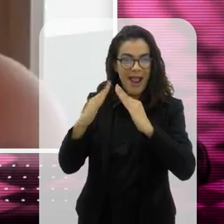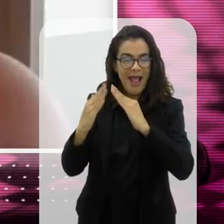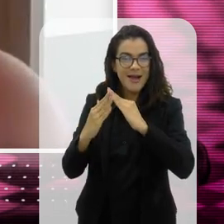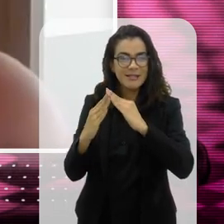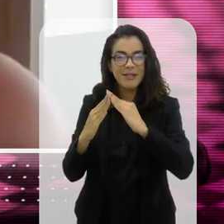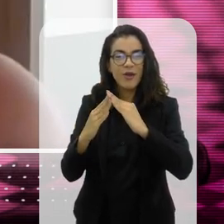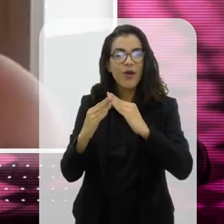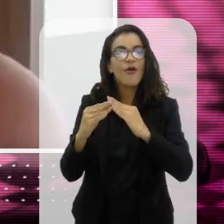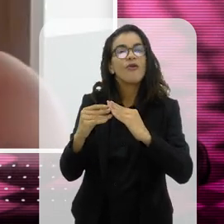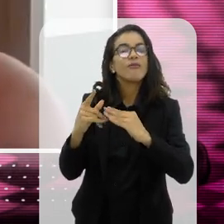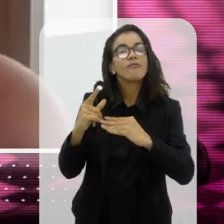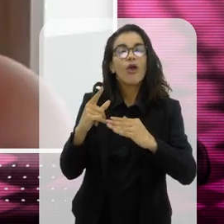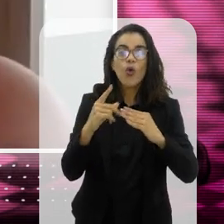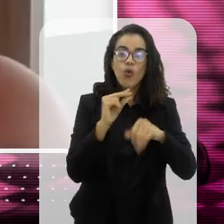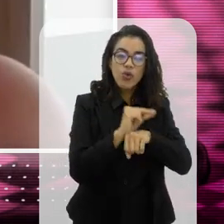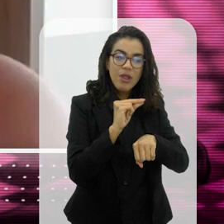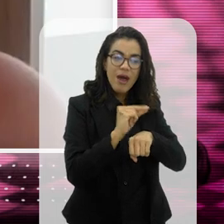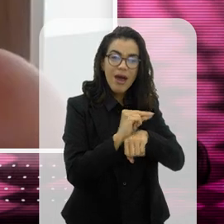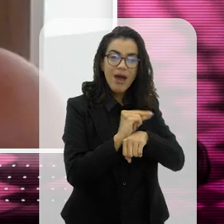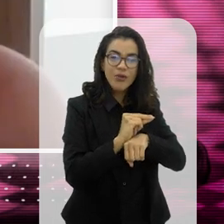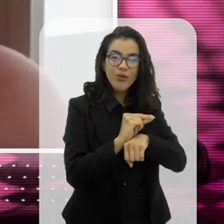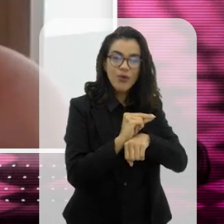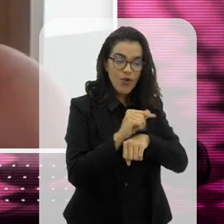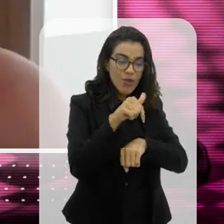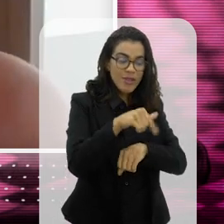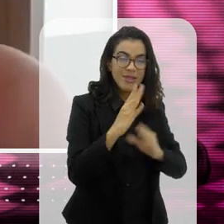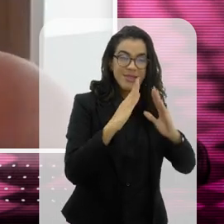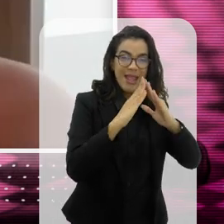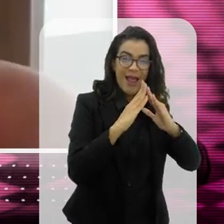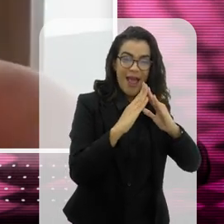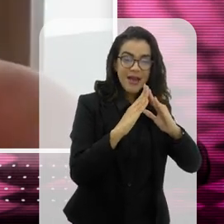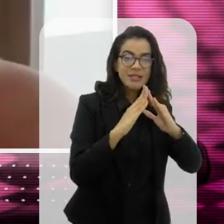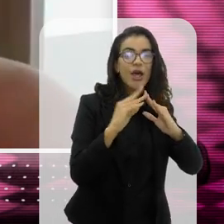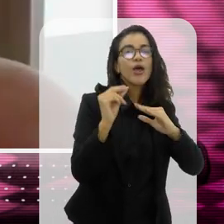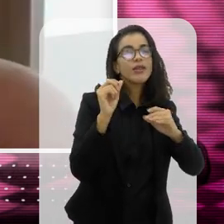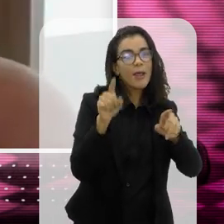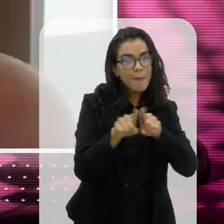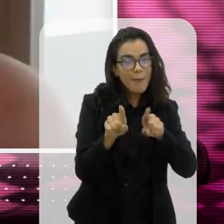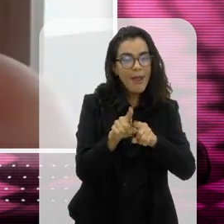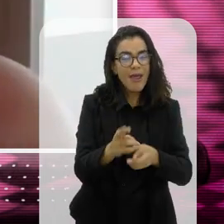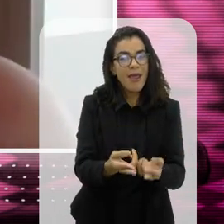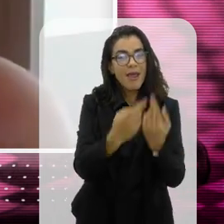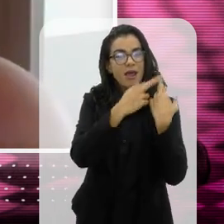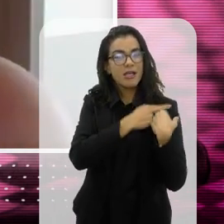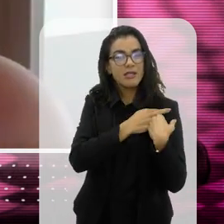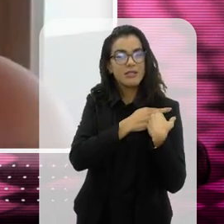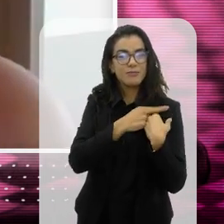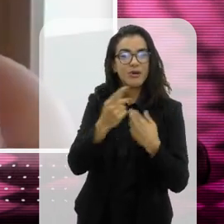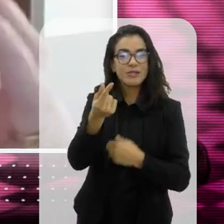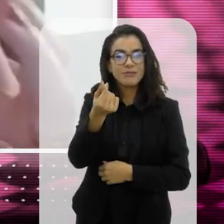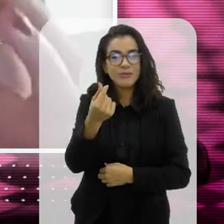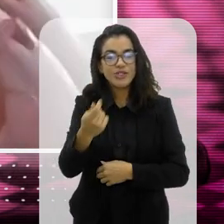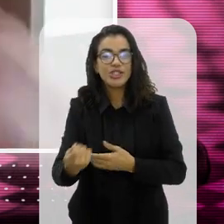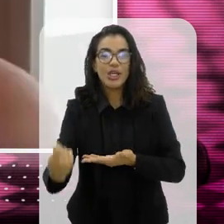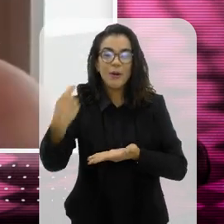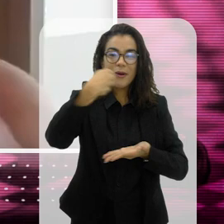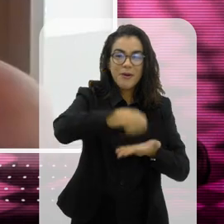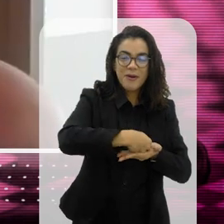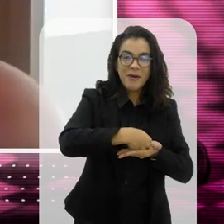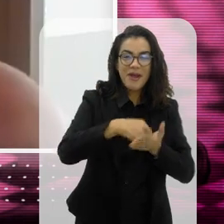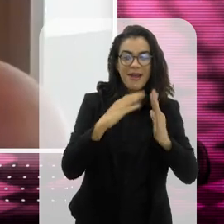da porta para dentro, ela continuou cuidando da porta para dentro e da porta para fora, né? Então ela não, em nenhum momento